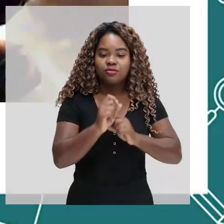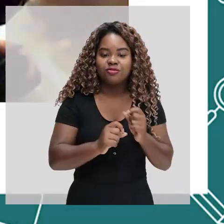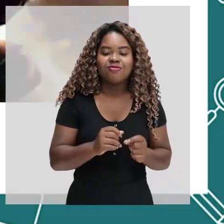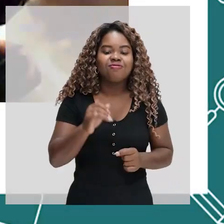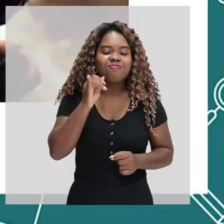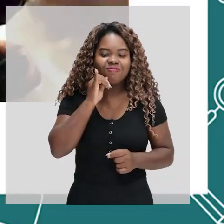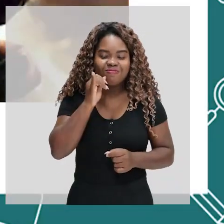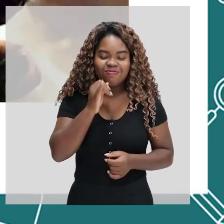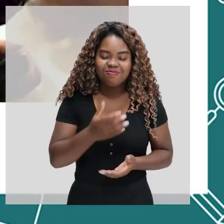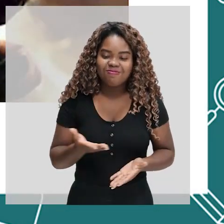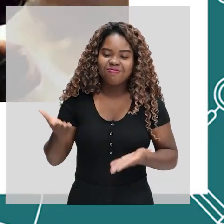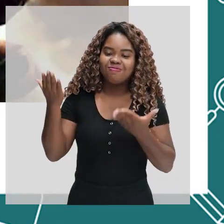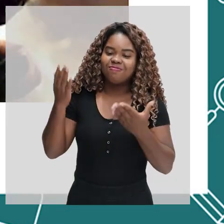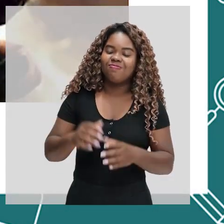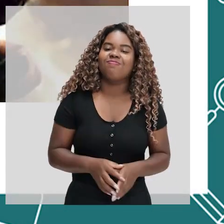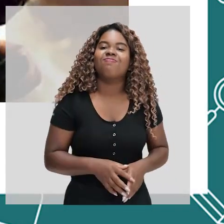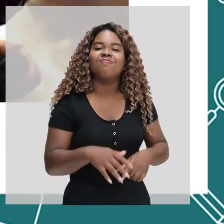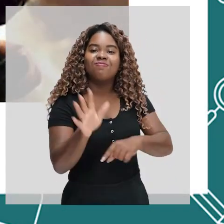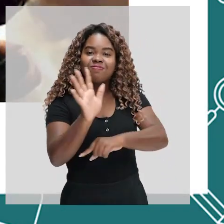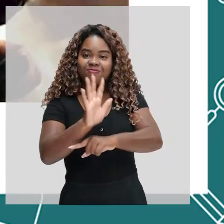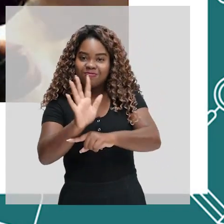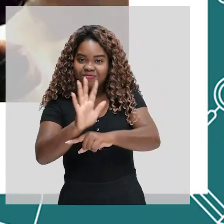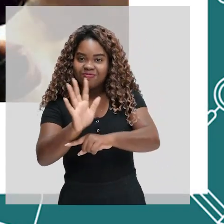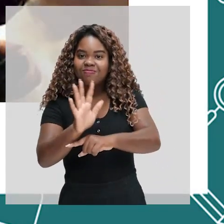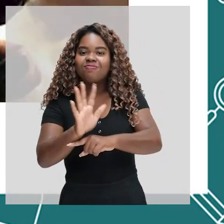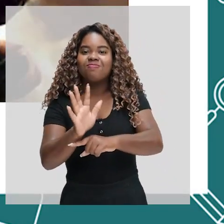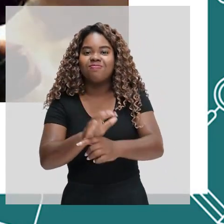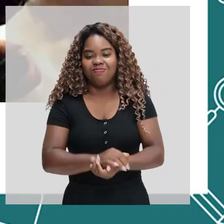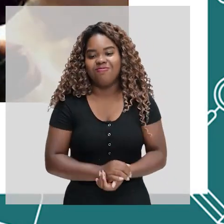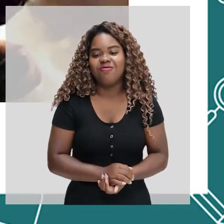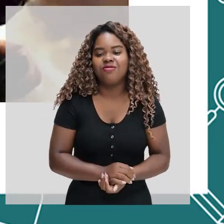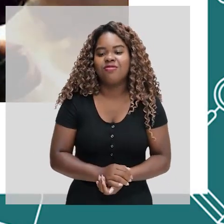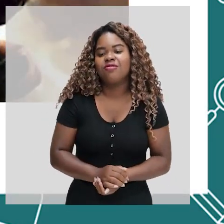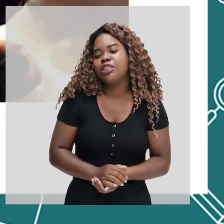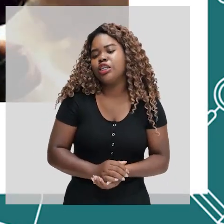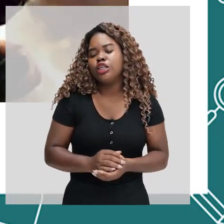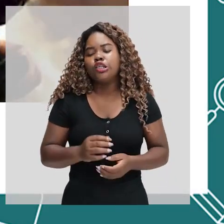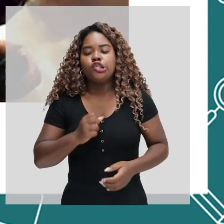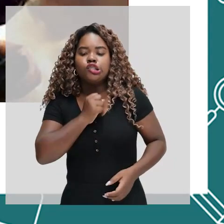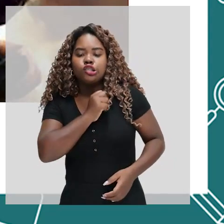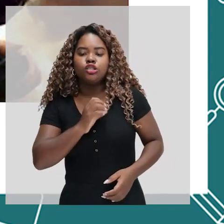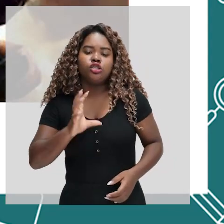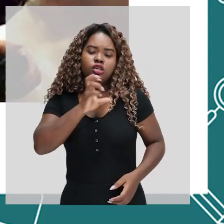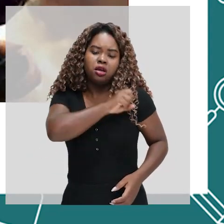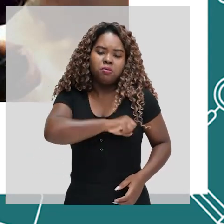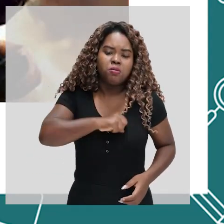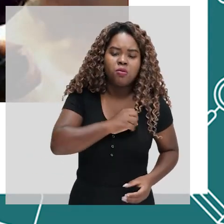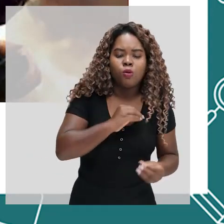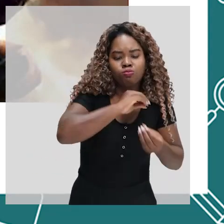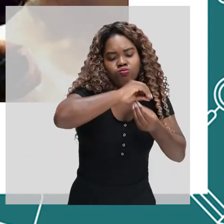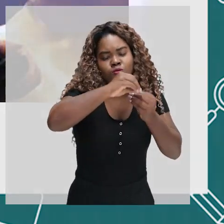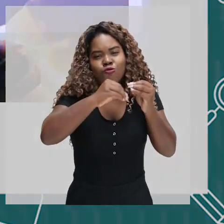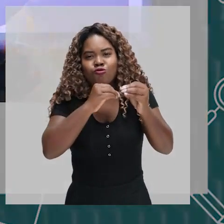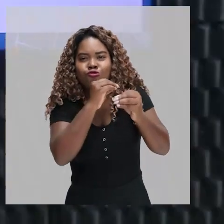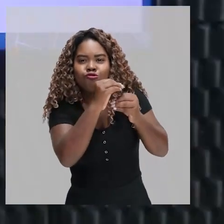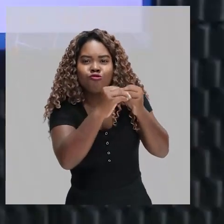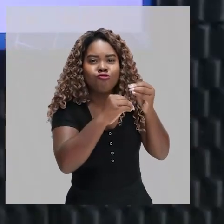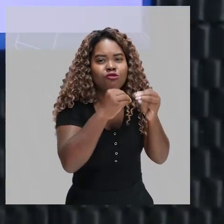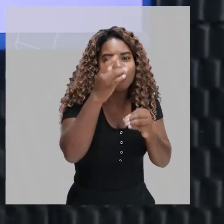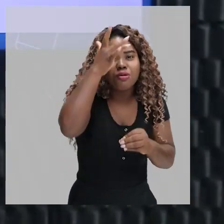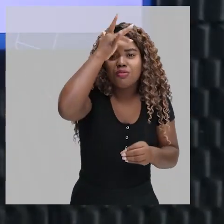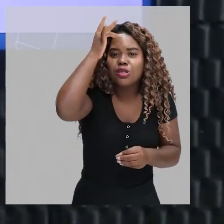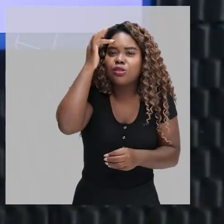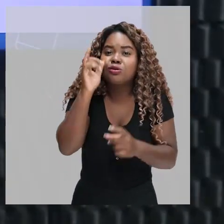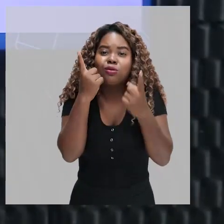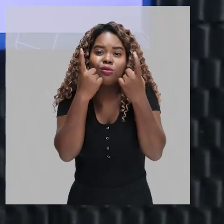nós olhamos muito aí nas telas de cinema cenas de amor de Beijo amor impossível alguém chorando